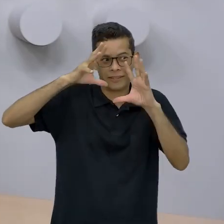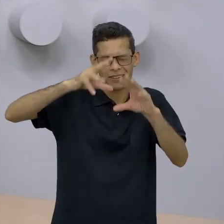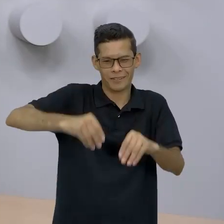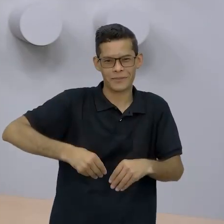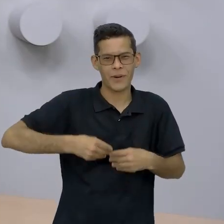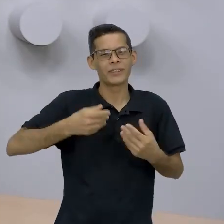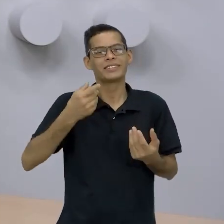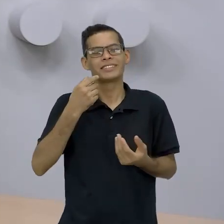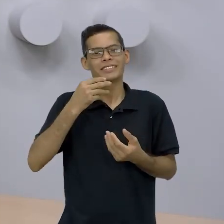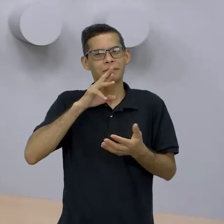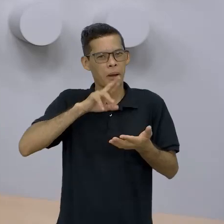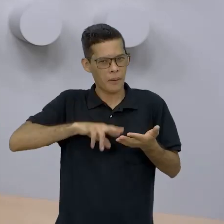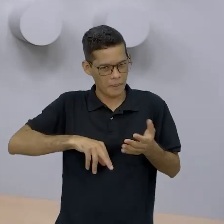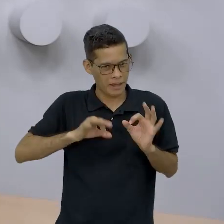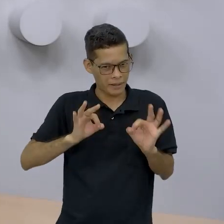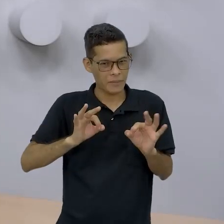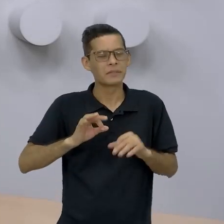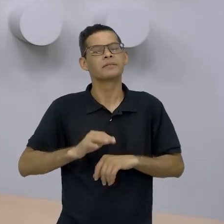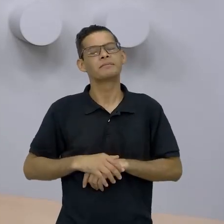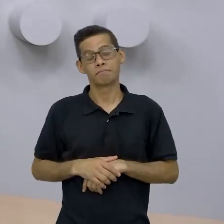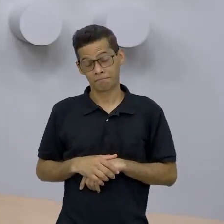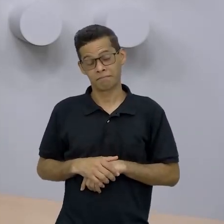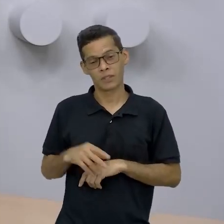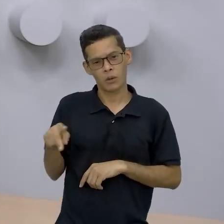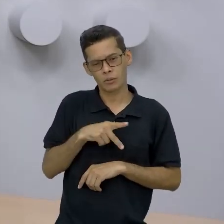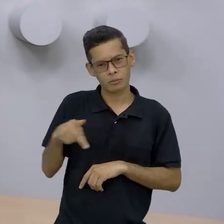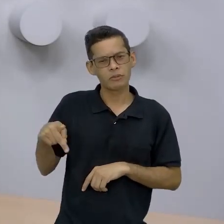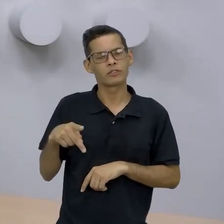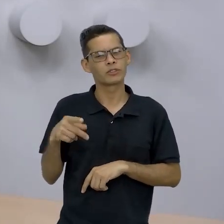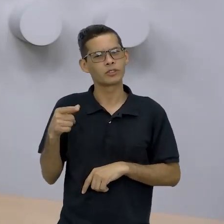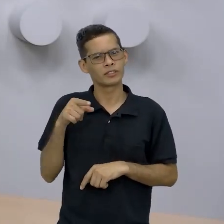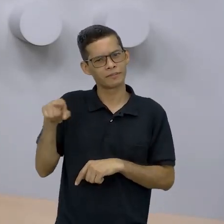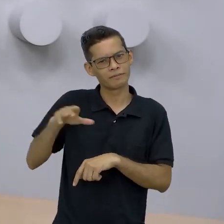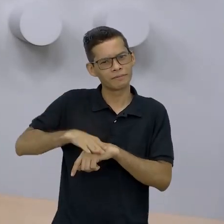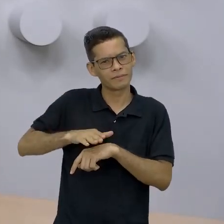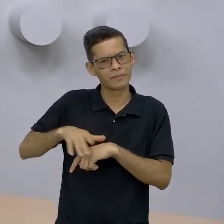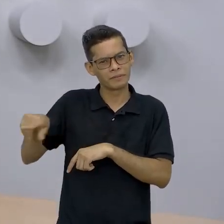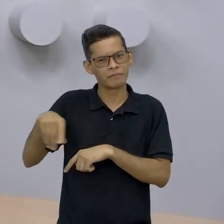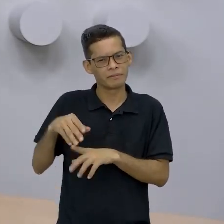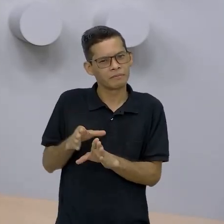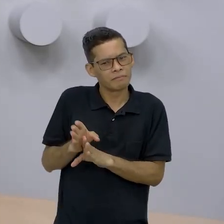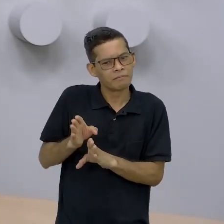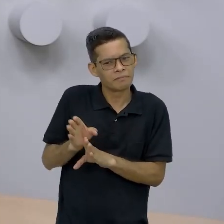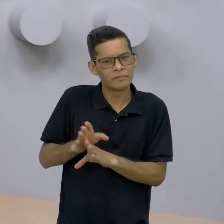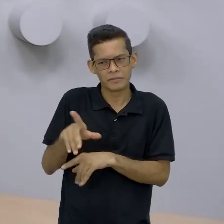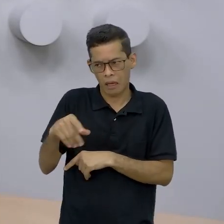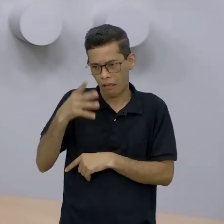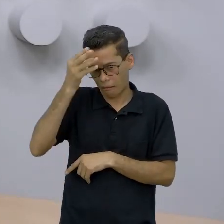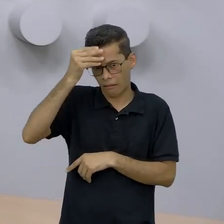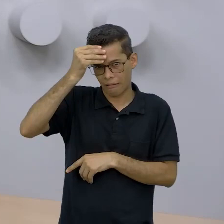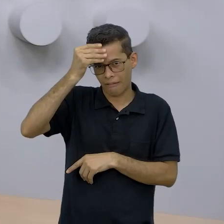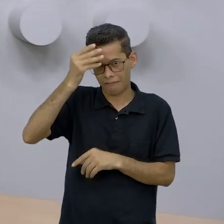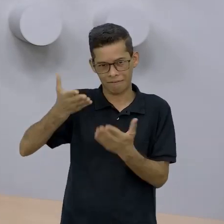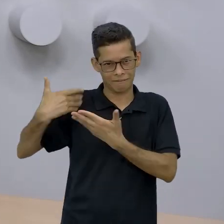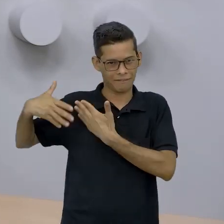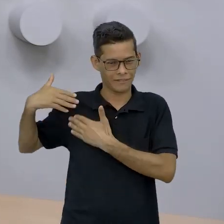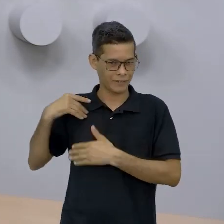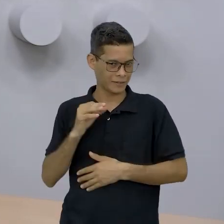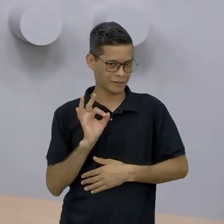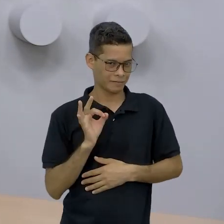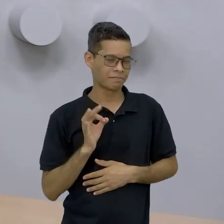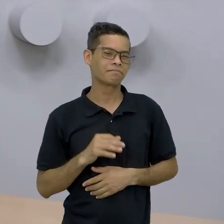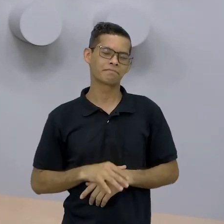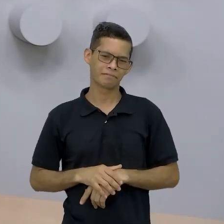a memorização era a principal habilidade que aferia a inteligência, o conhecimento de exato. alguém. Né?